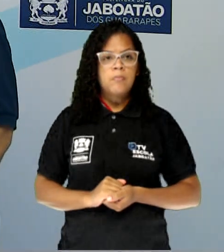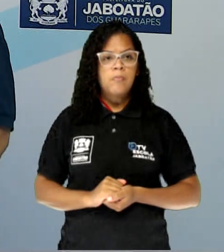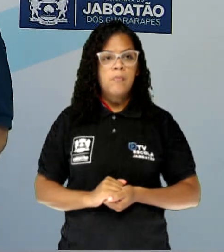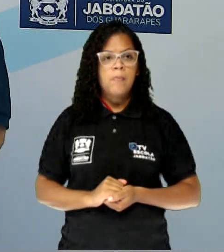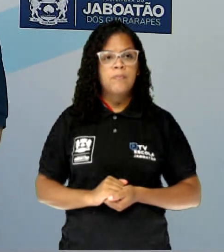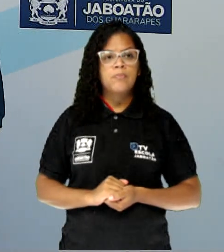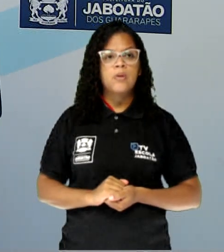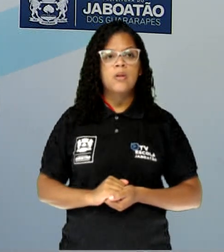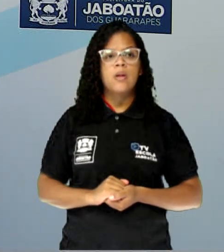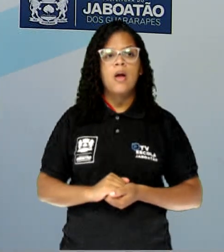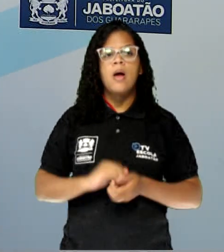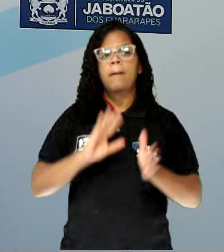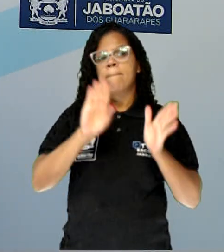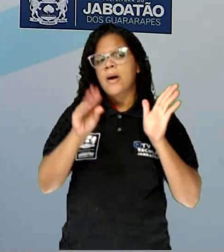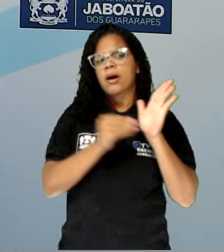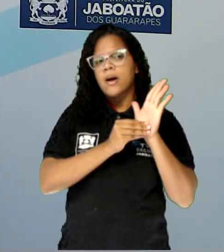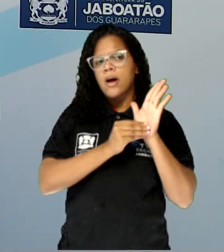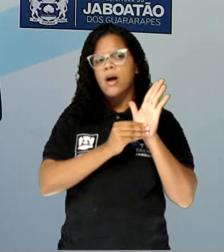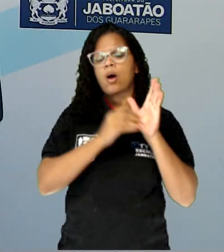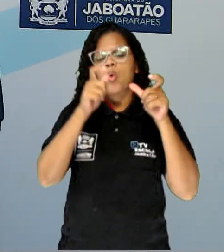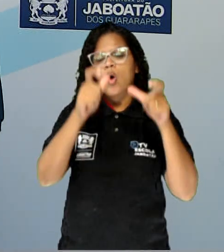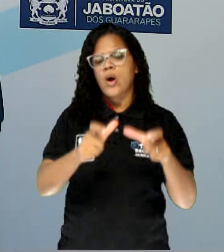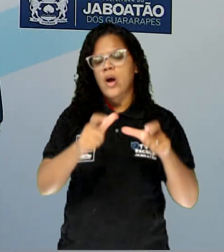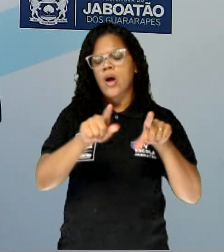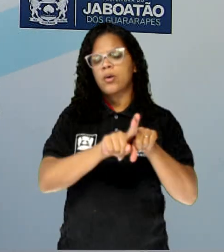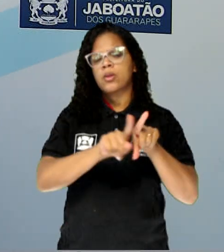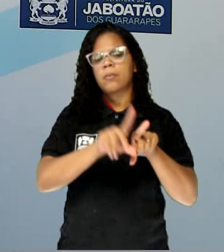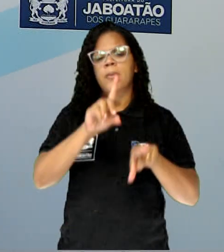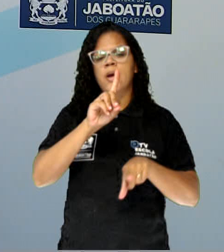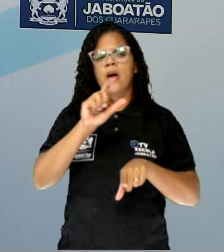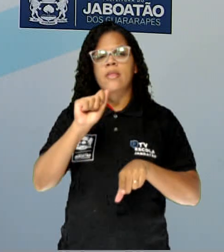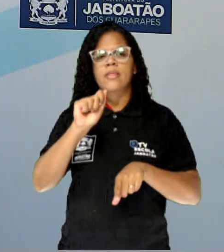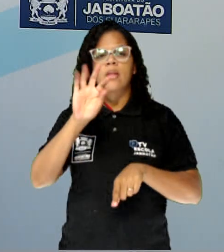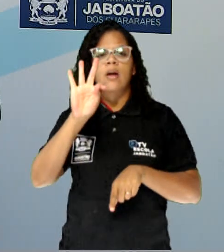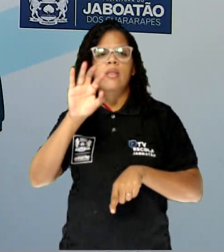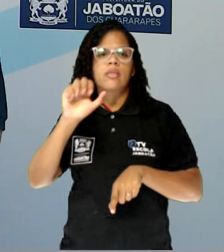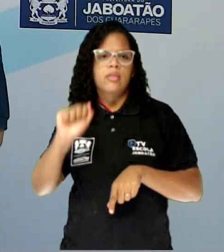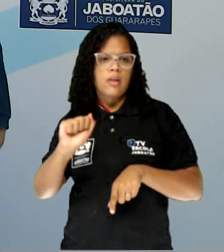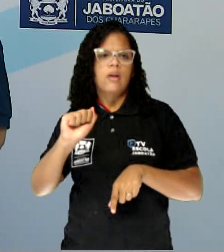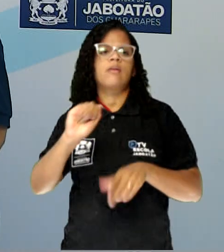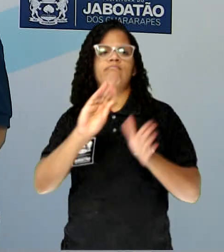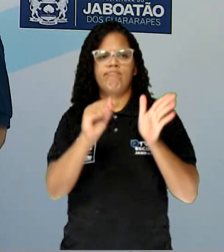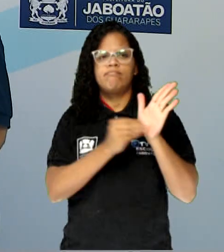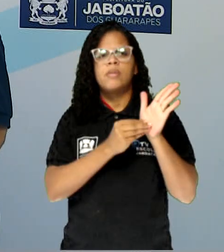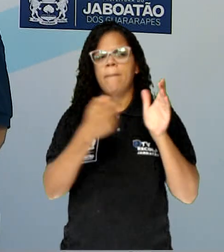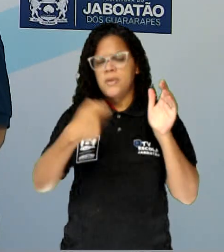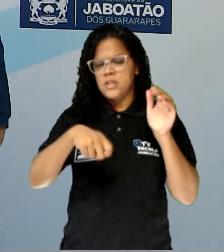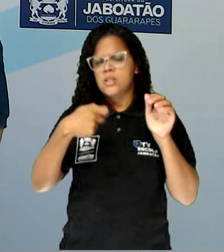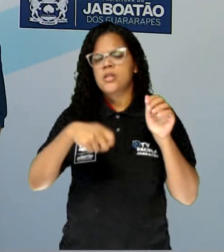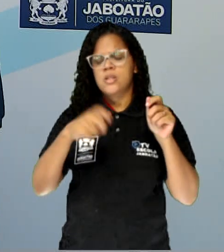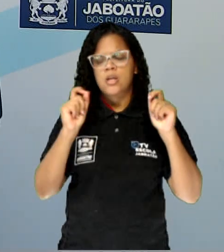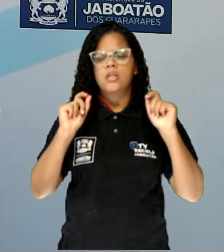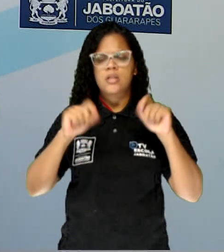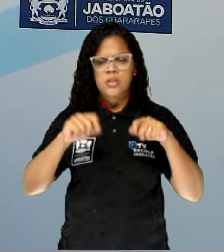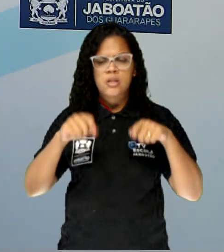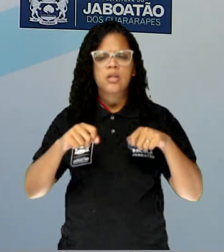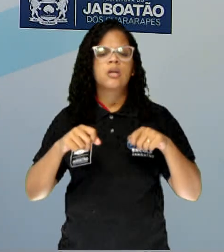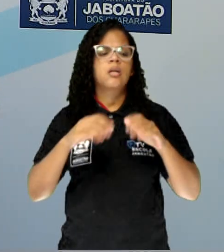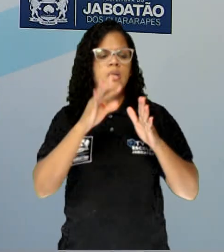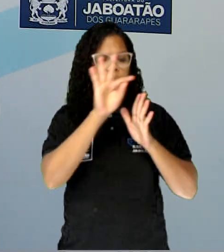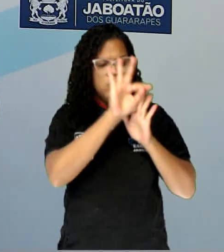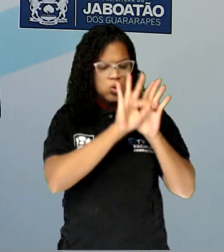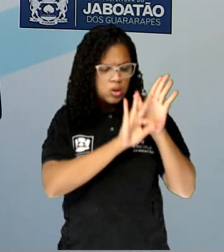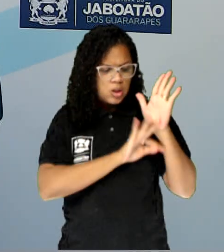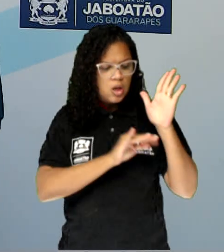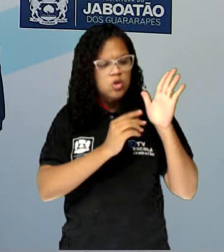Marcação de local e data. Em diferentes locais, a marcação de local e data sempre se fará presente. Pode ser apresentada